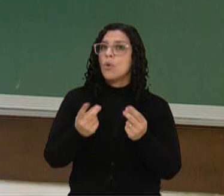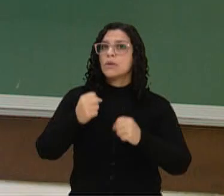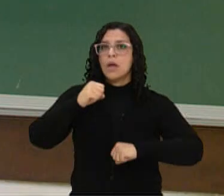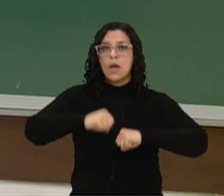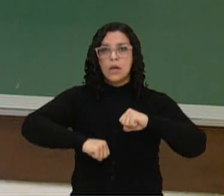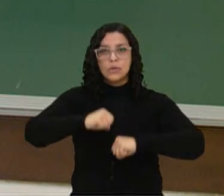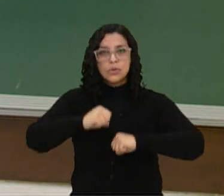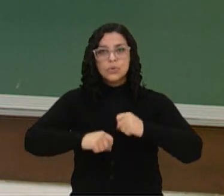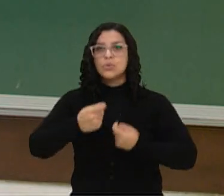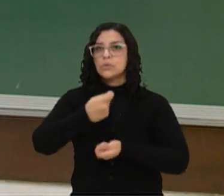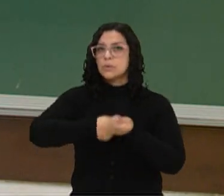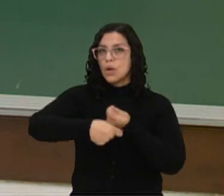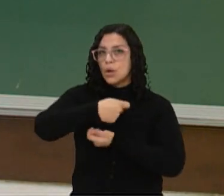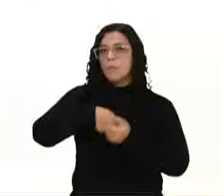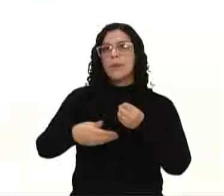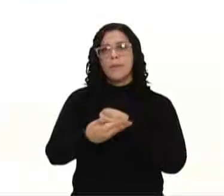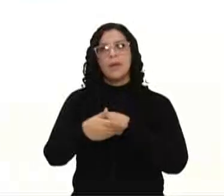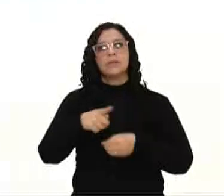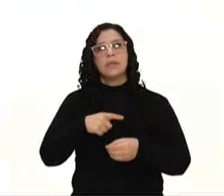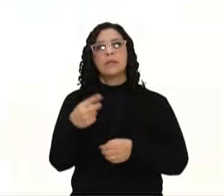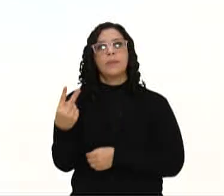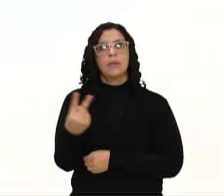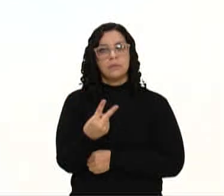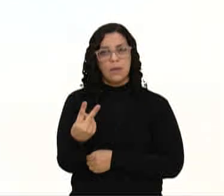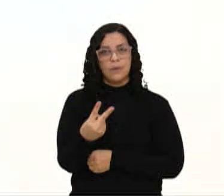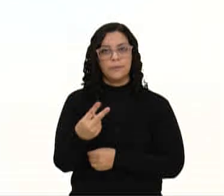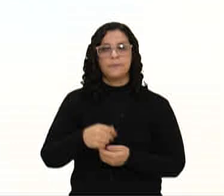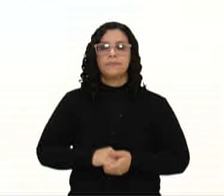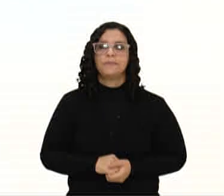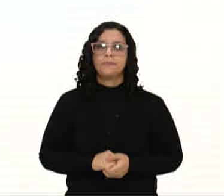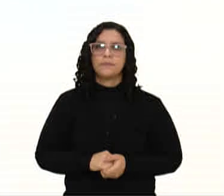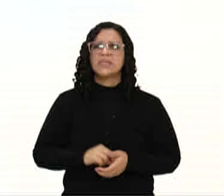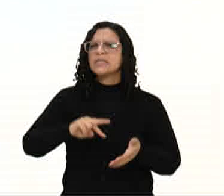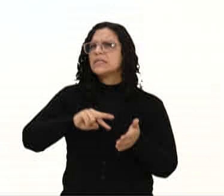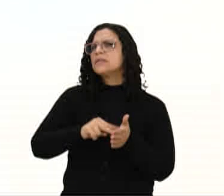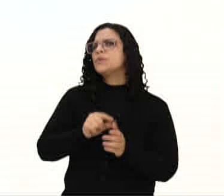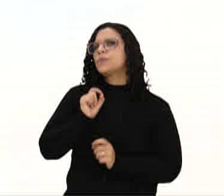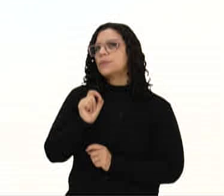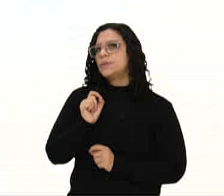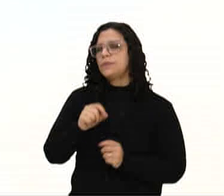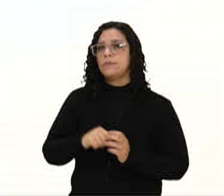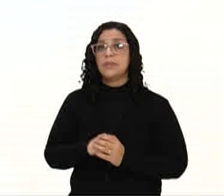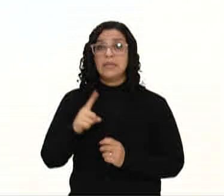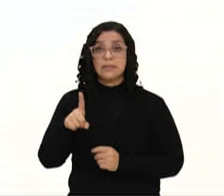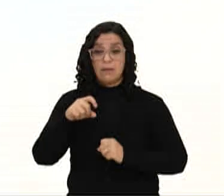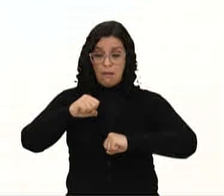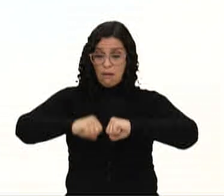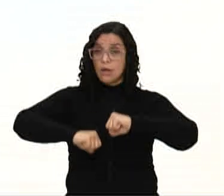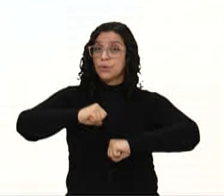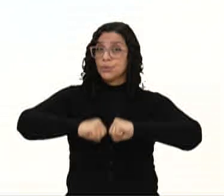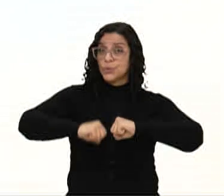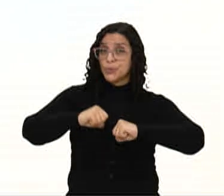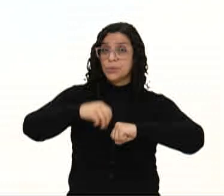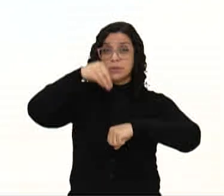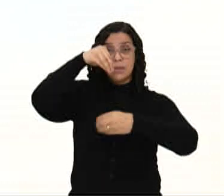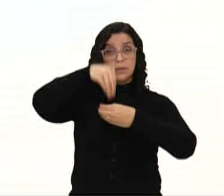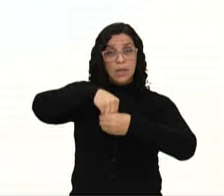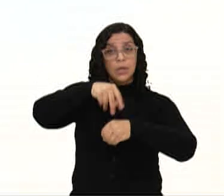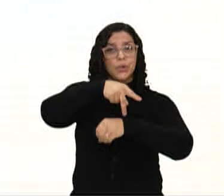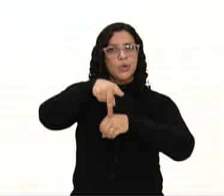expressiva base econômica concentrada no setor secundário. O que quer dizer isso? Quando a indústria de um país é